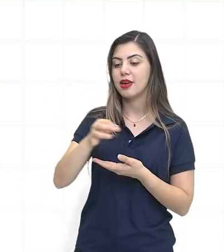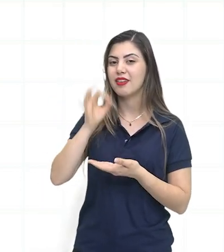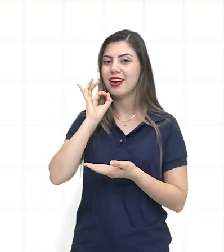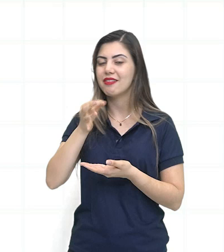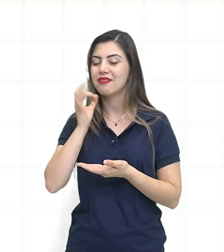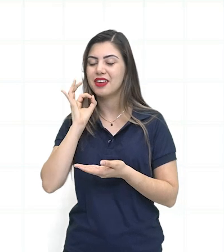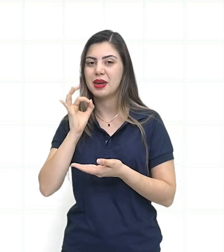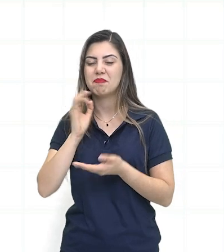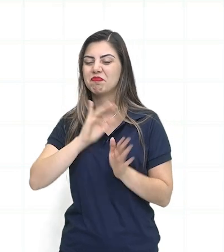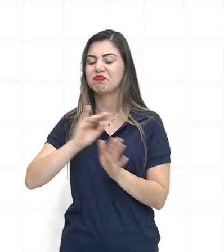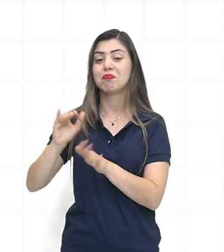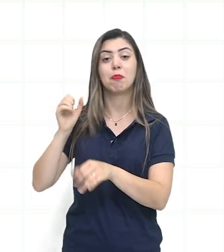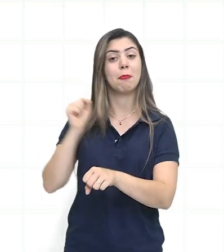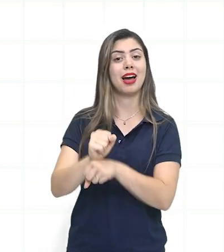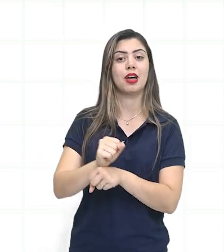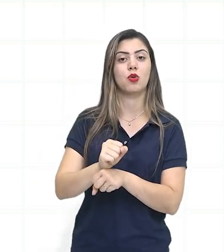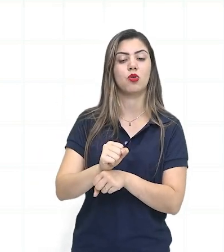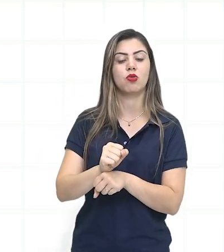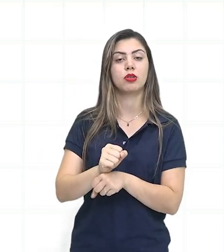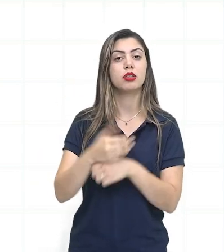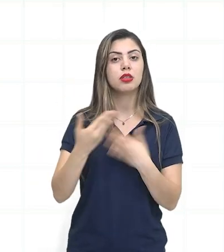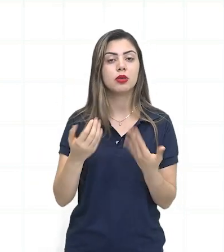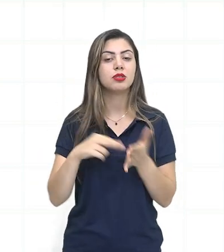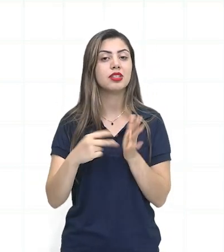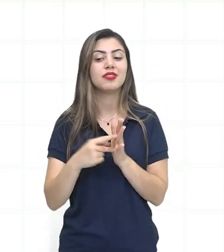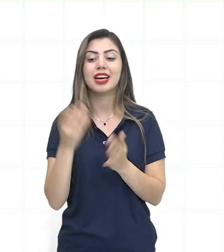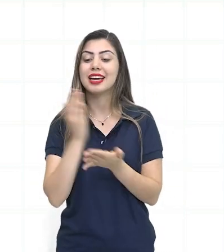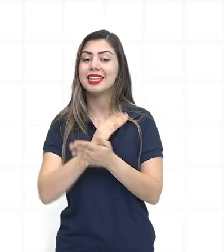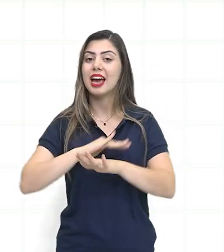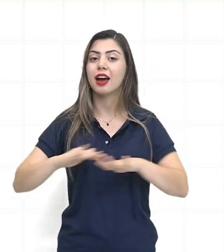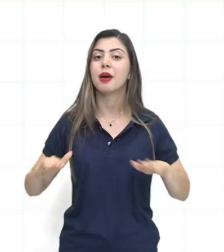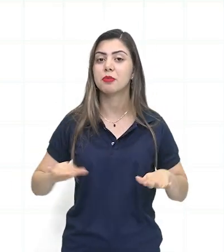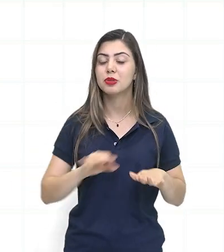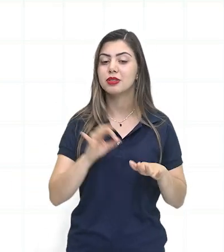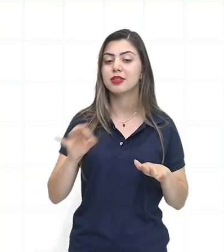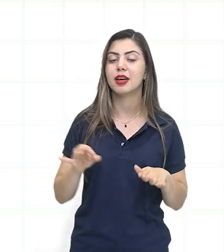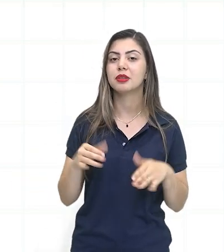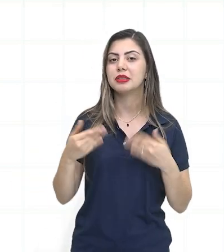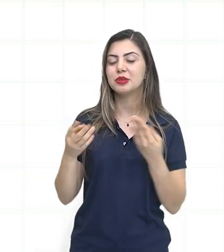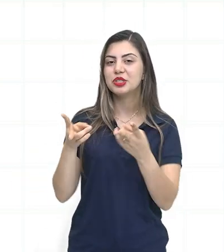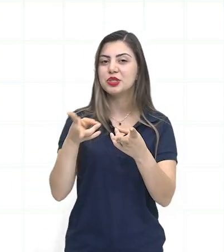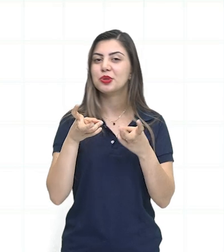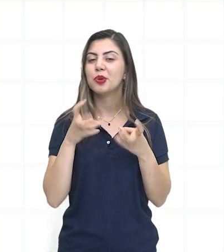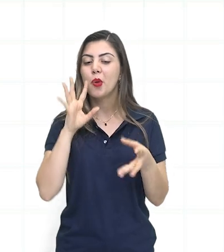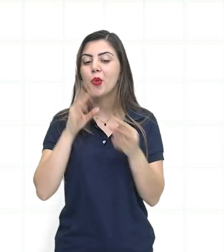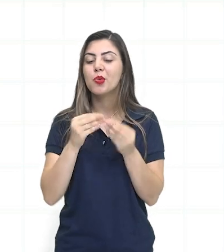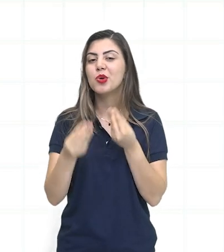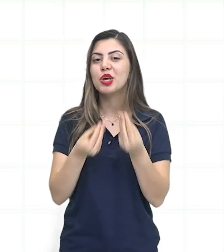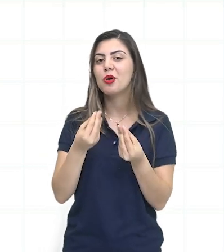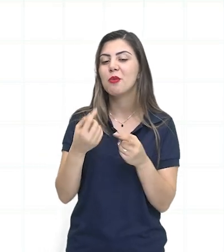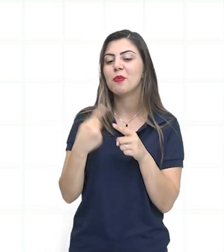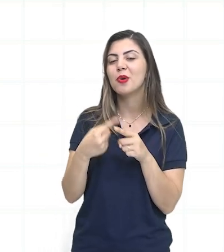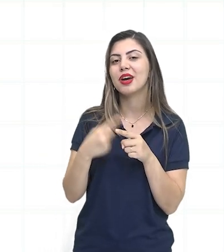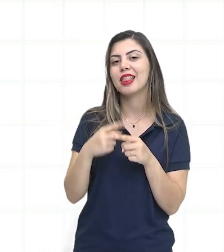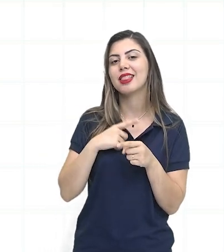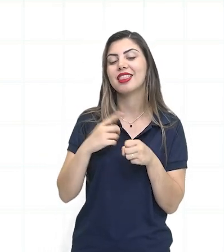acabou, aquilo acabou. Eu deduzo, eu infiro pelos indícios